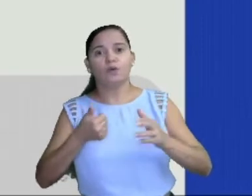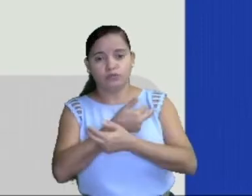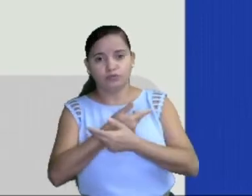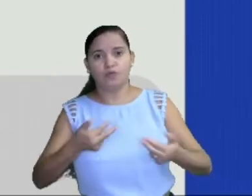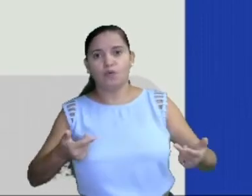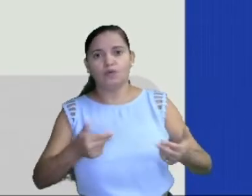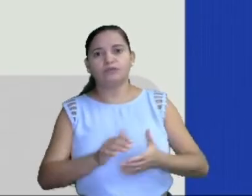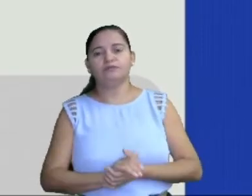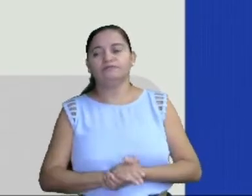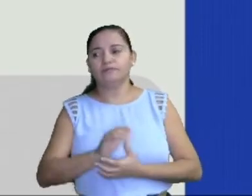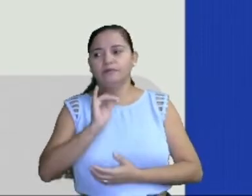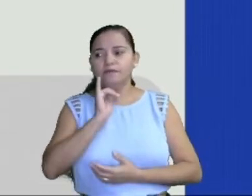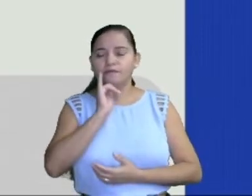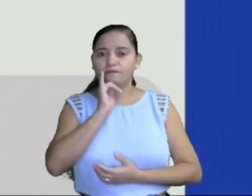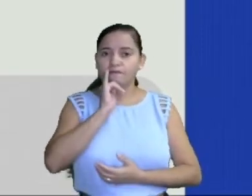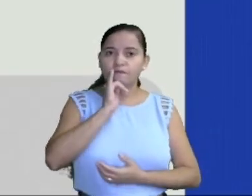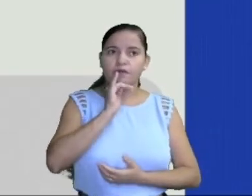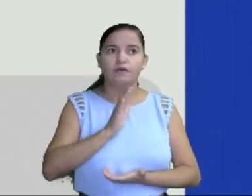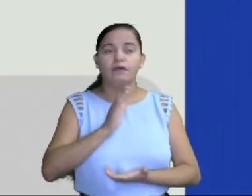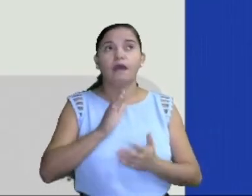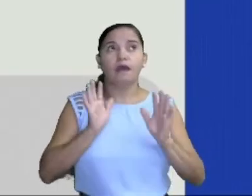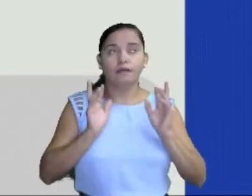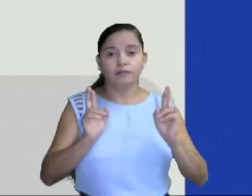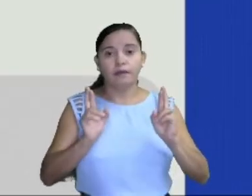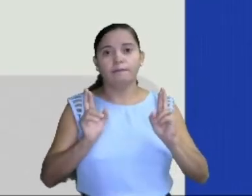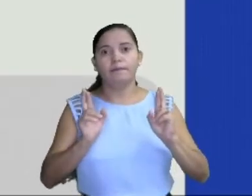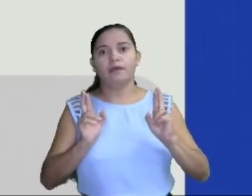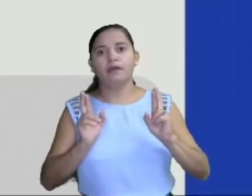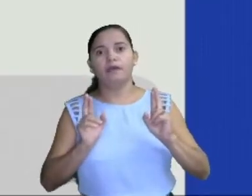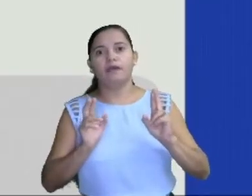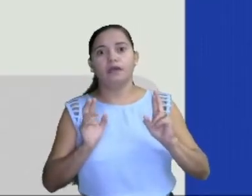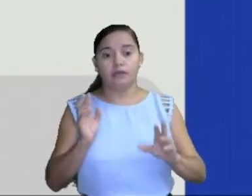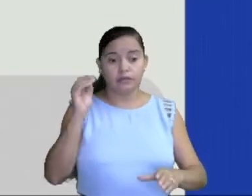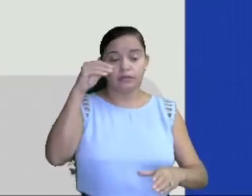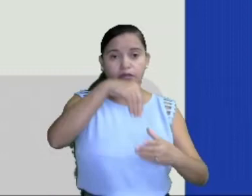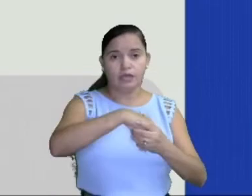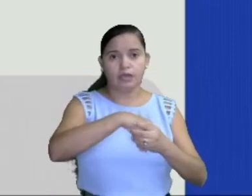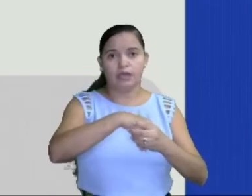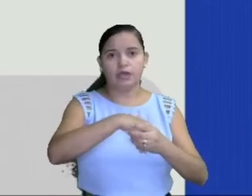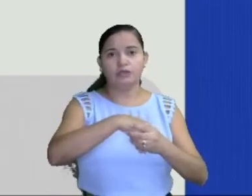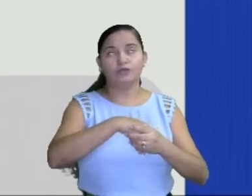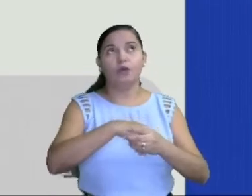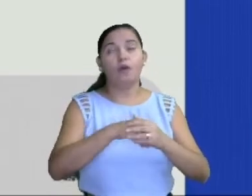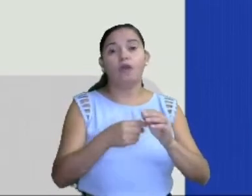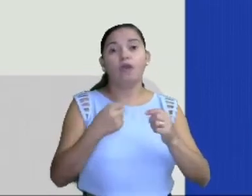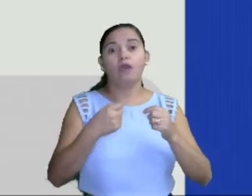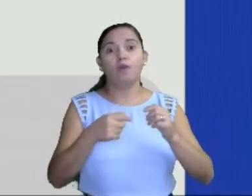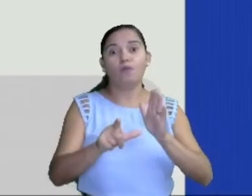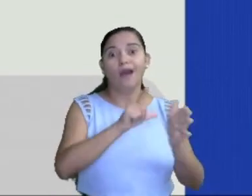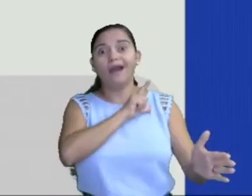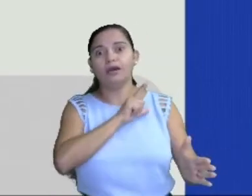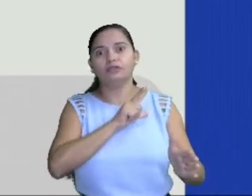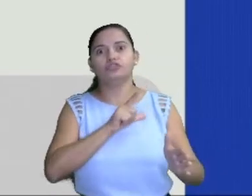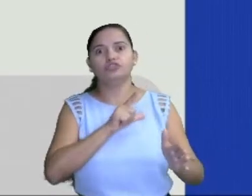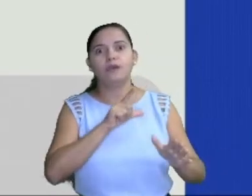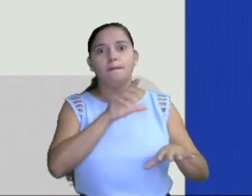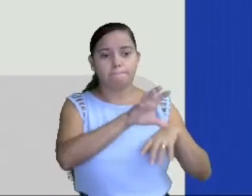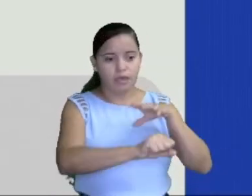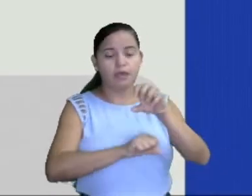Felizmente, todo o material que nós temos de bens aqui, eu retirei desta unidade. Eu levei